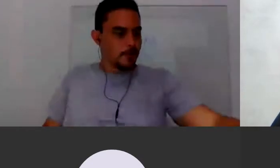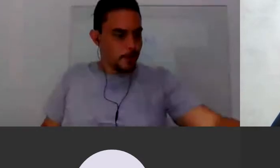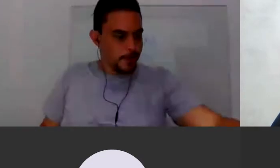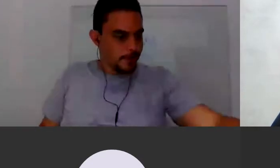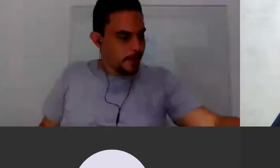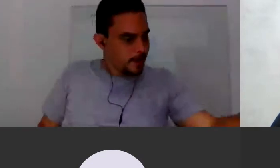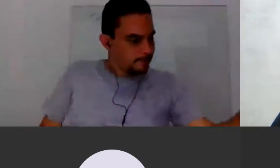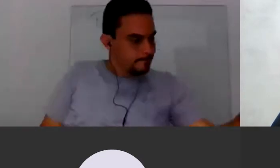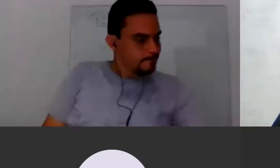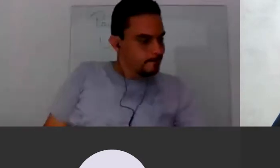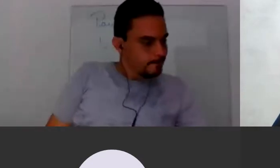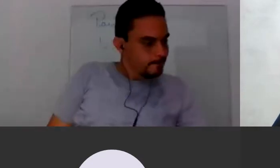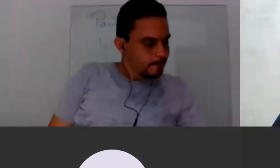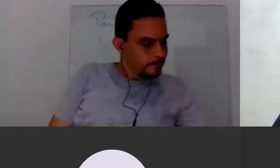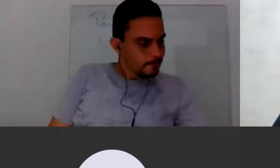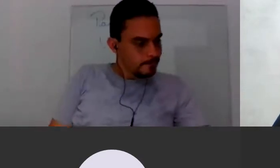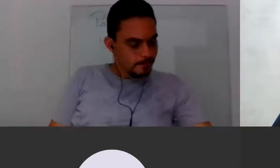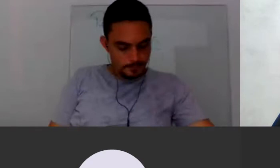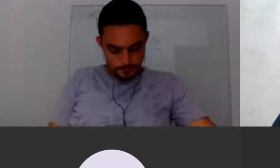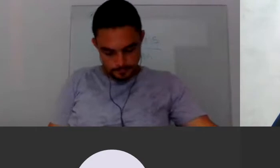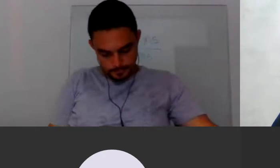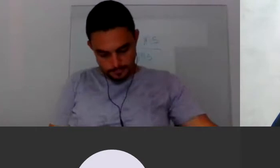Conseguiram ver aí? Se não conseguiu, pode falar aí.